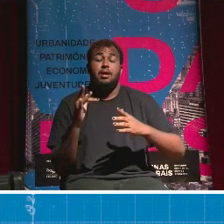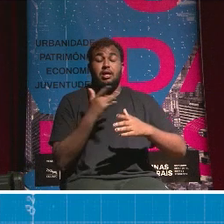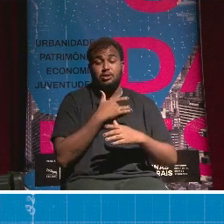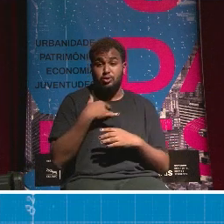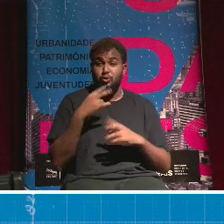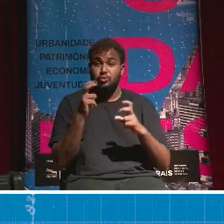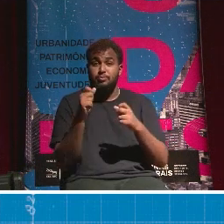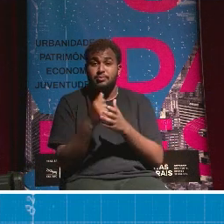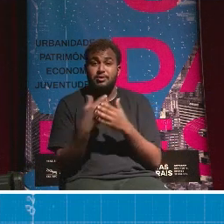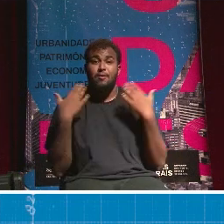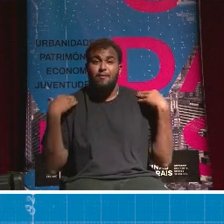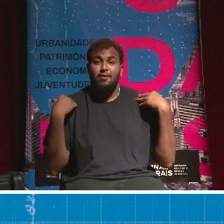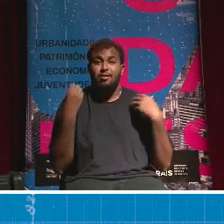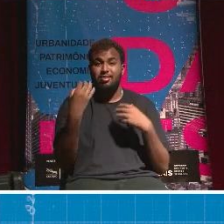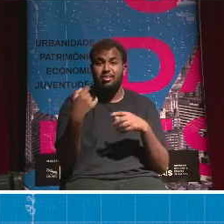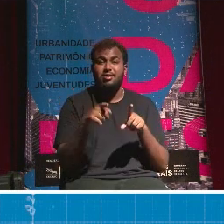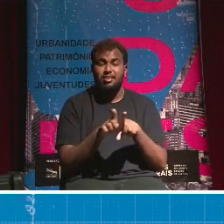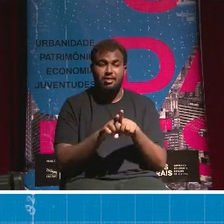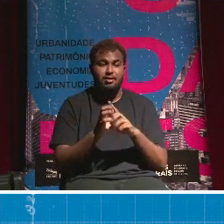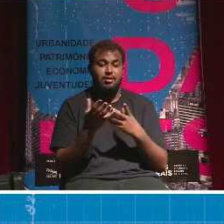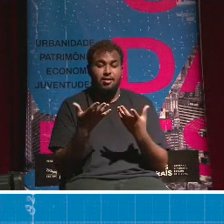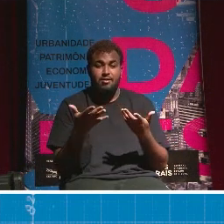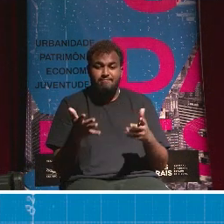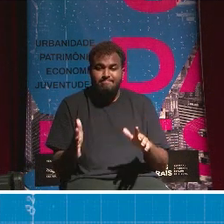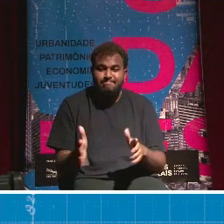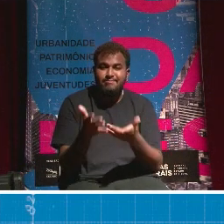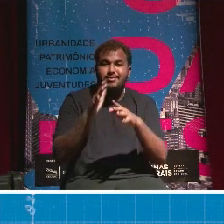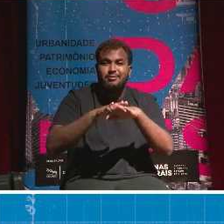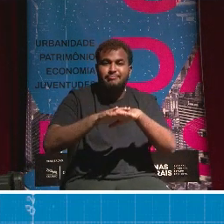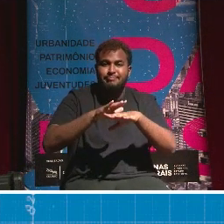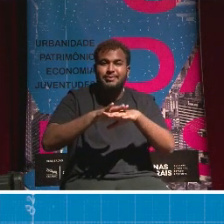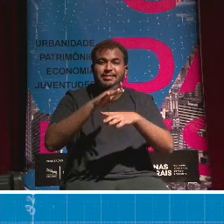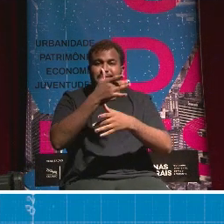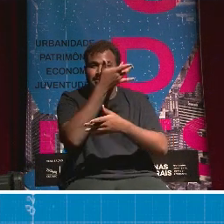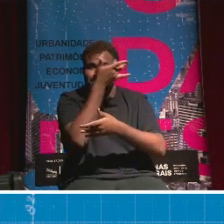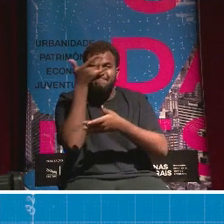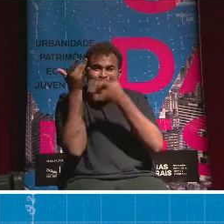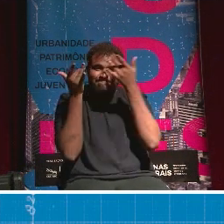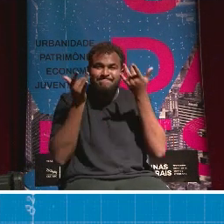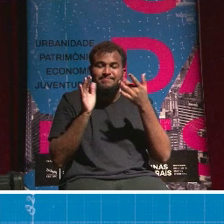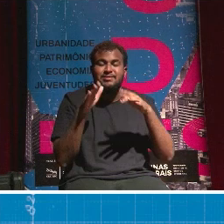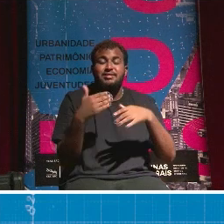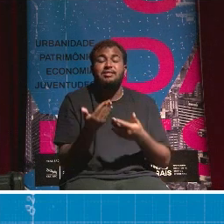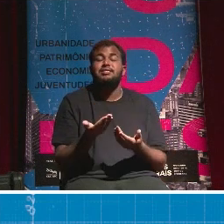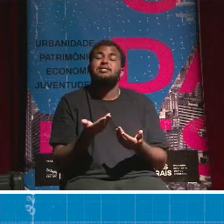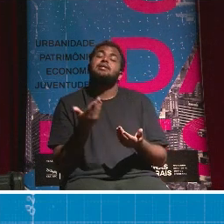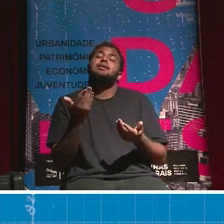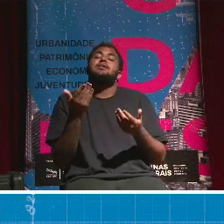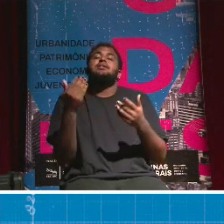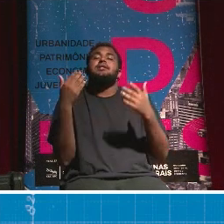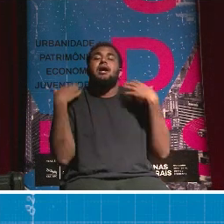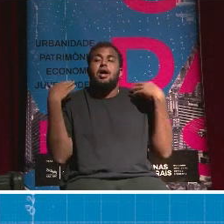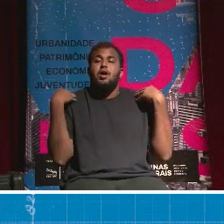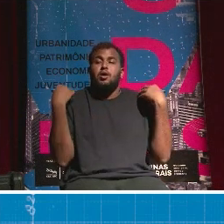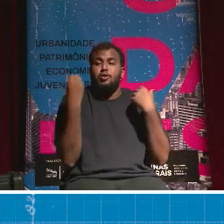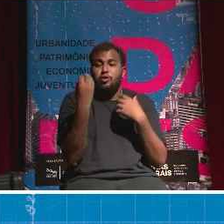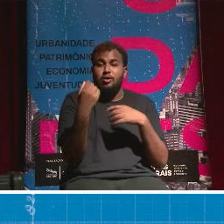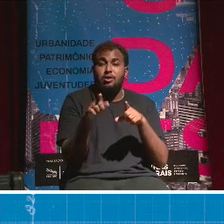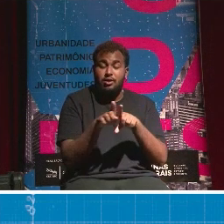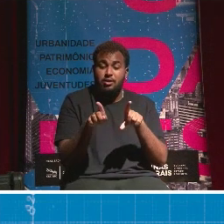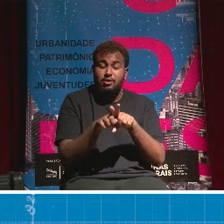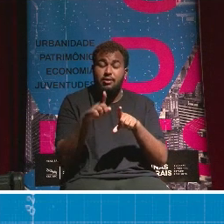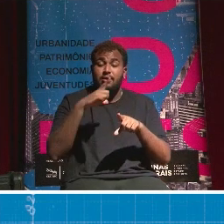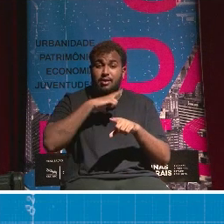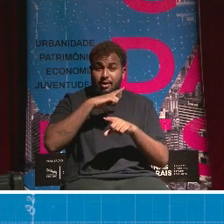turismo enquanto um elemento de promoção da cidadania. Né, o turismo cidadão é um elemento que traz